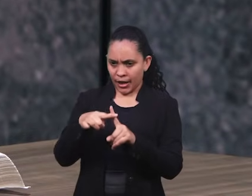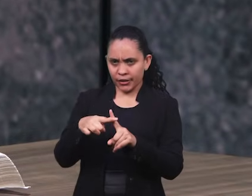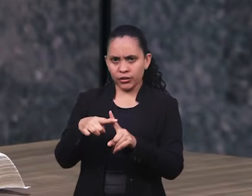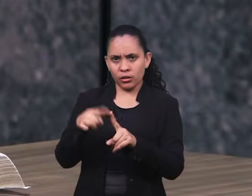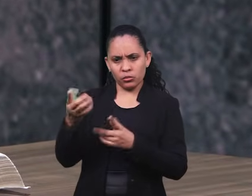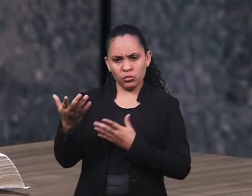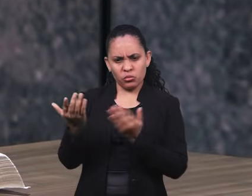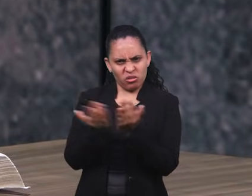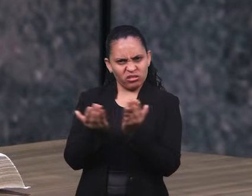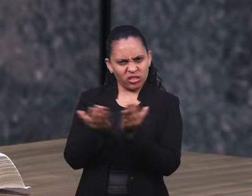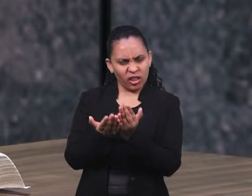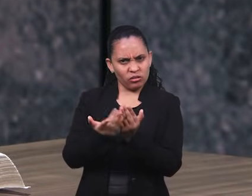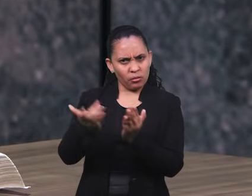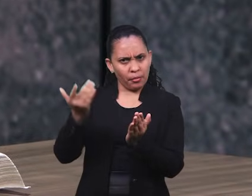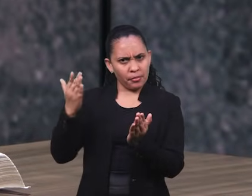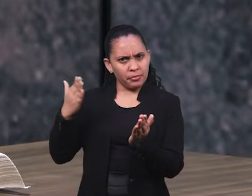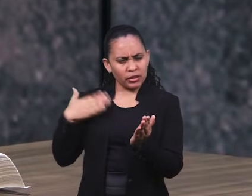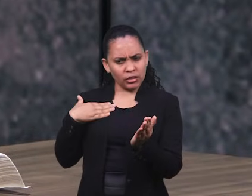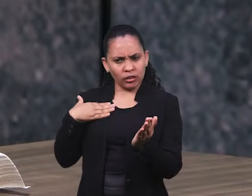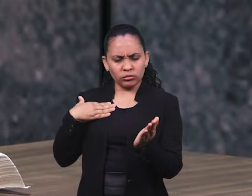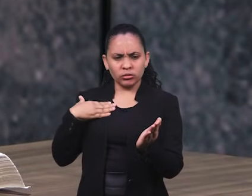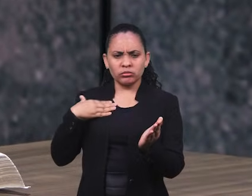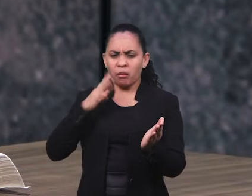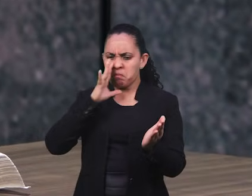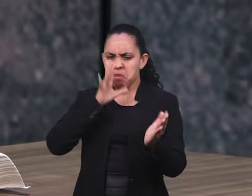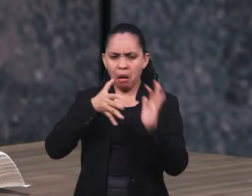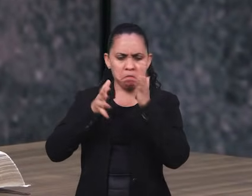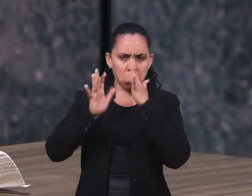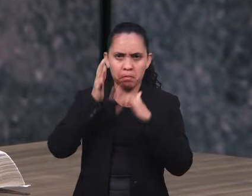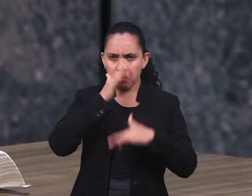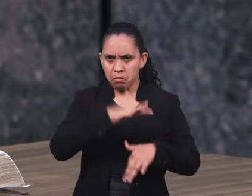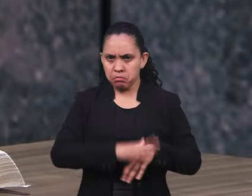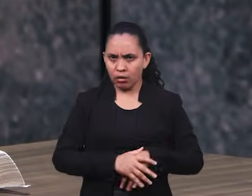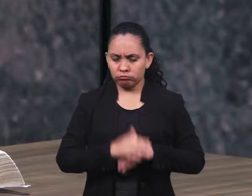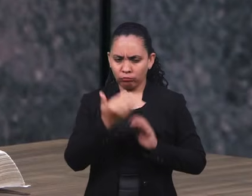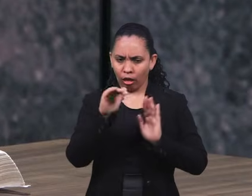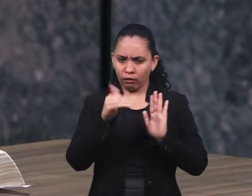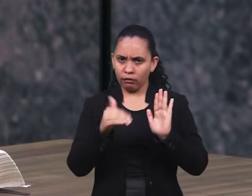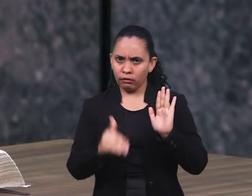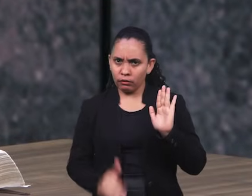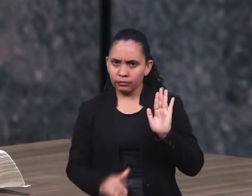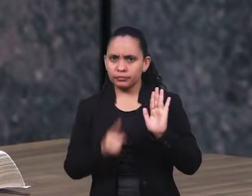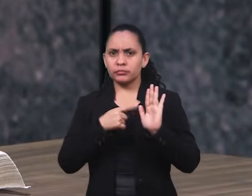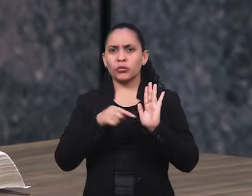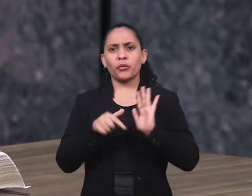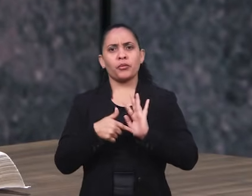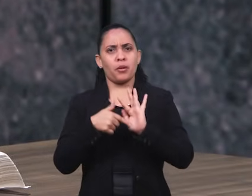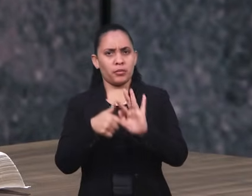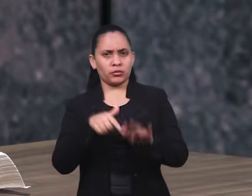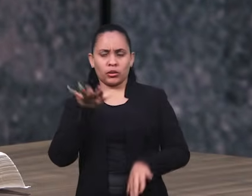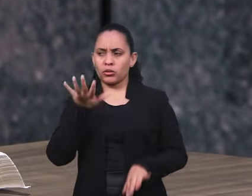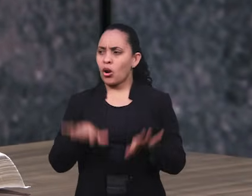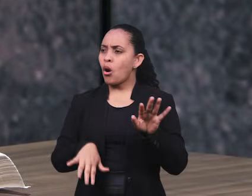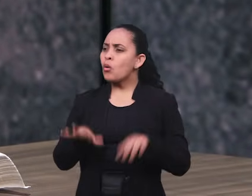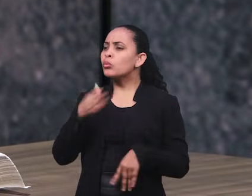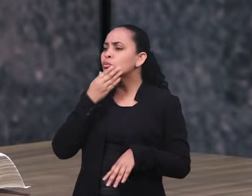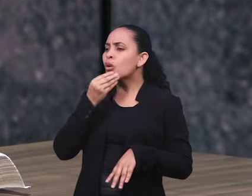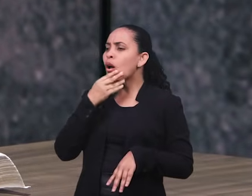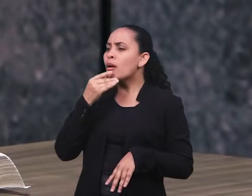teses de Lutero e o chamou para uma reunião chamada Dieta de Worms, ou de Worms, como